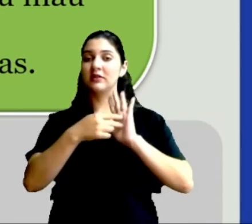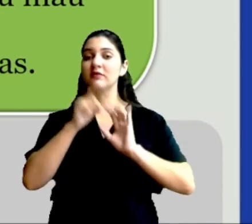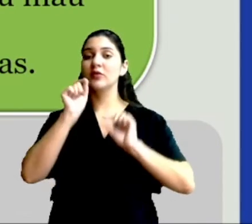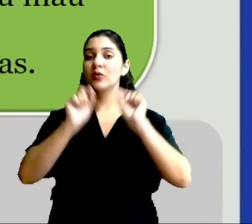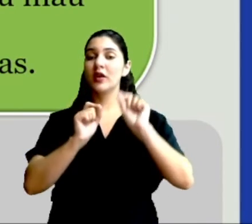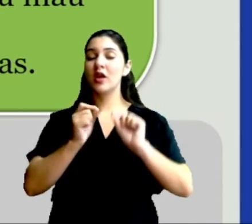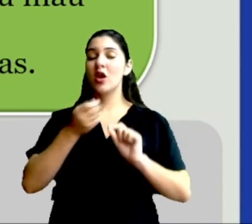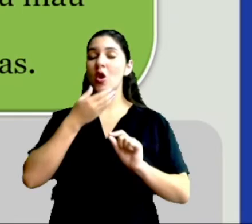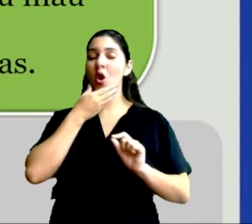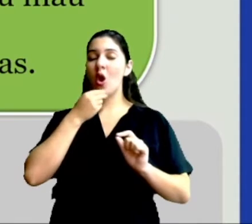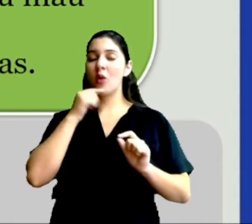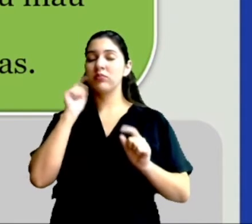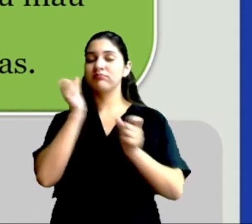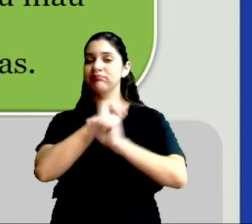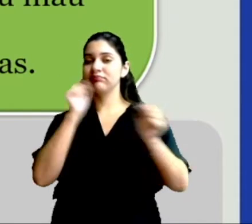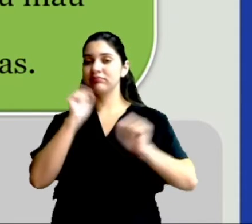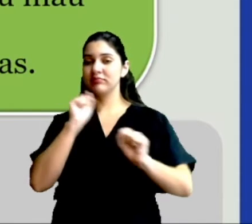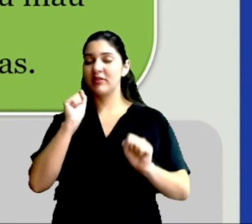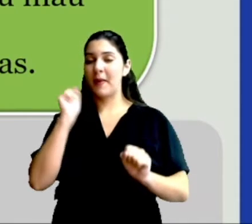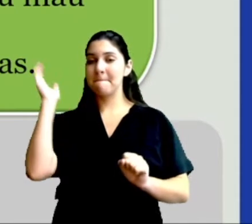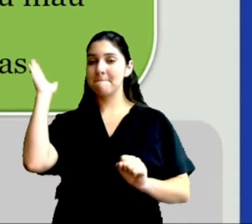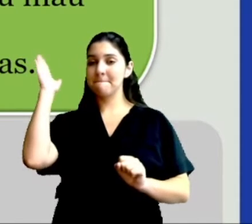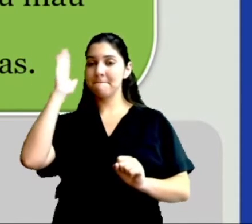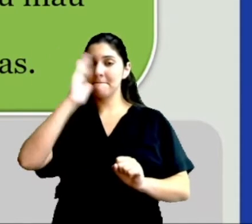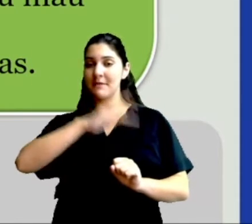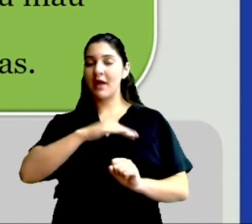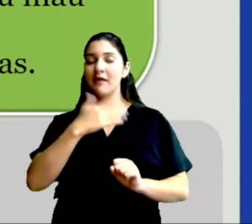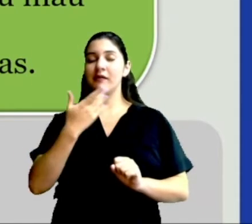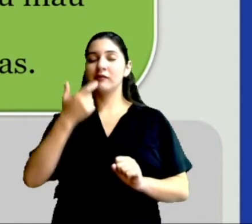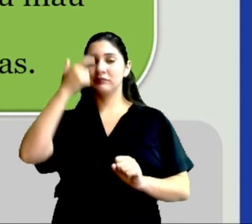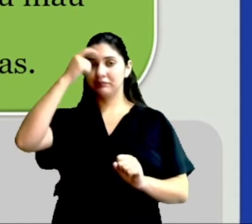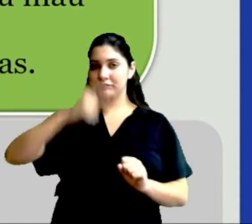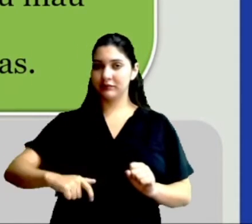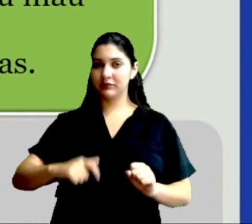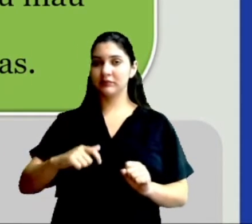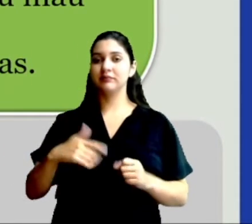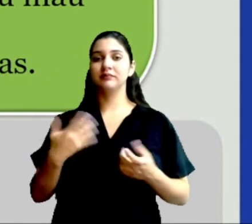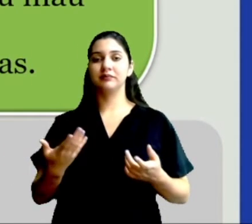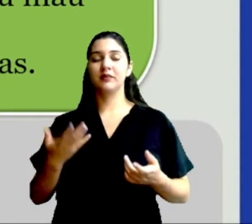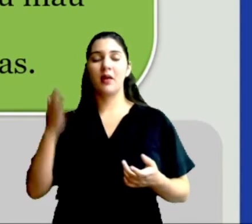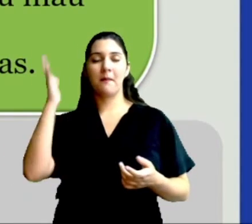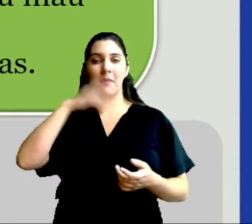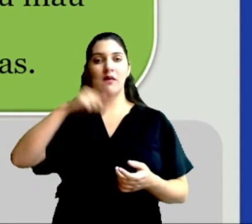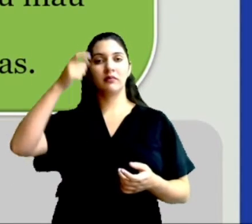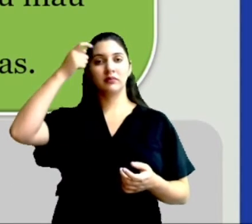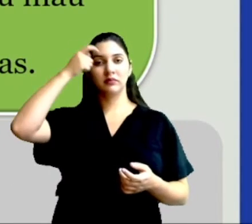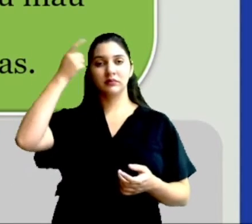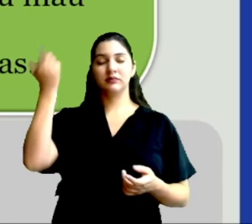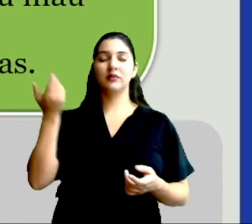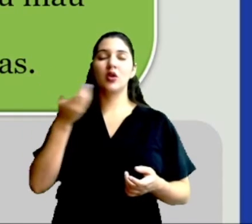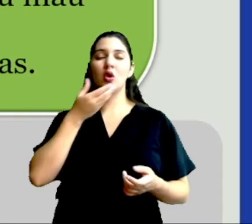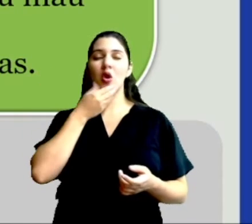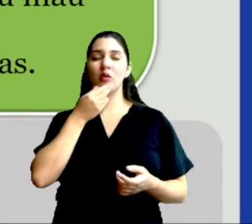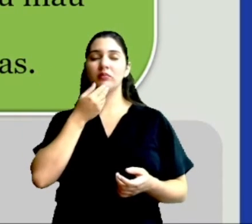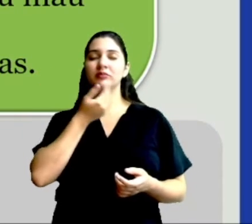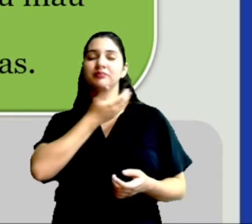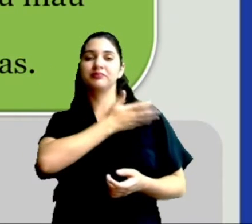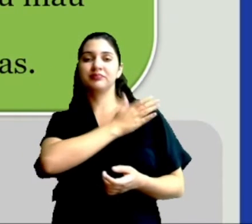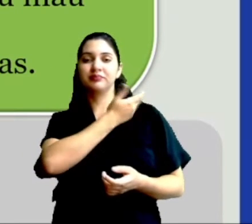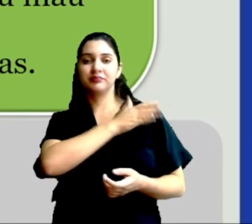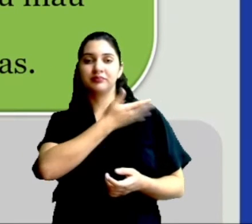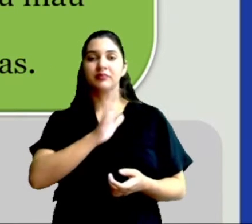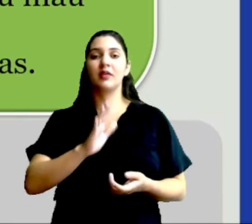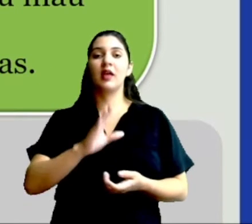homem desaforado, de mau caráter ou mau gênio, indivíduo desprezível,